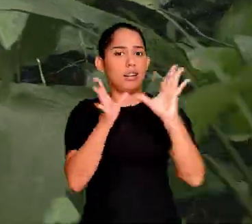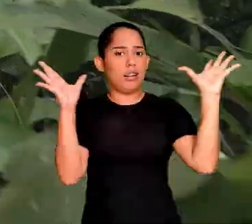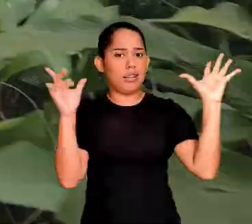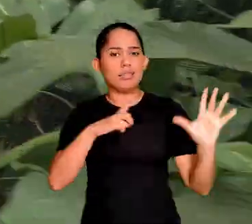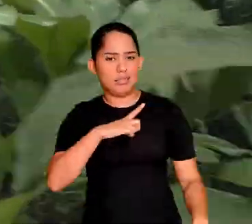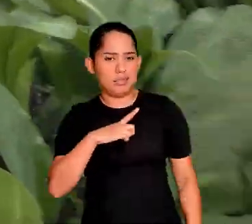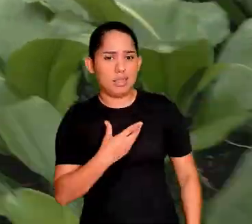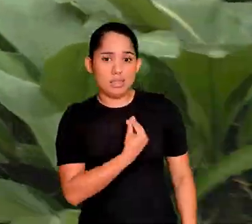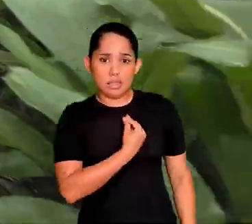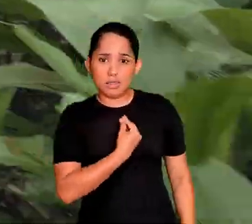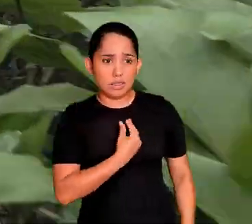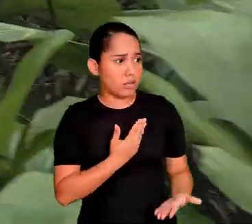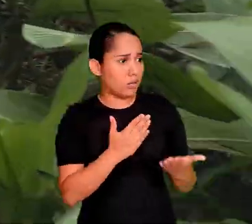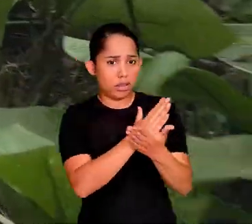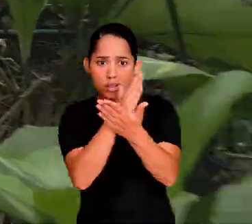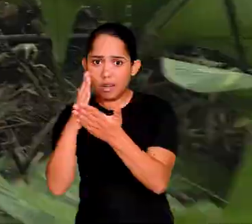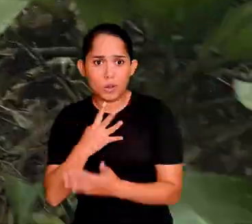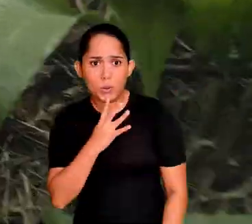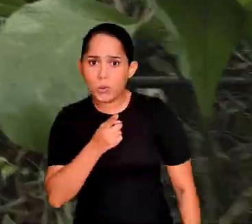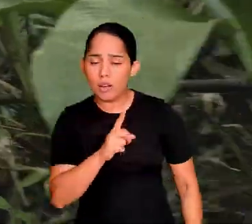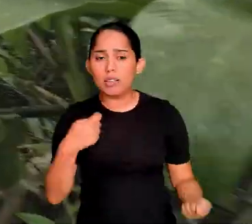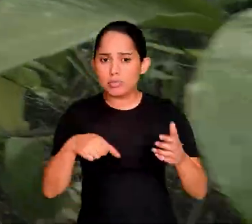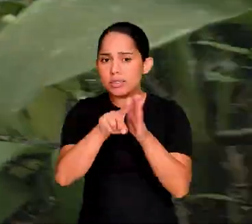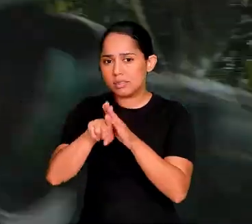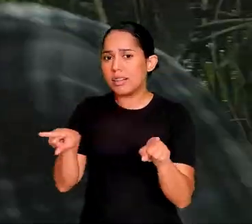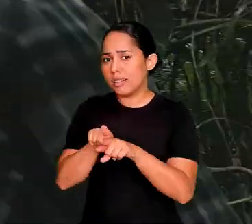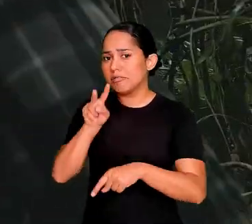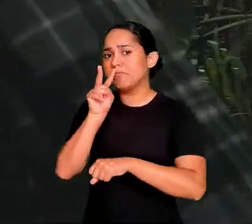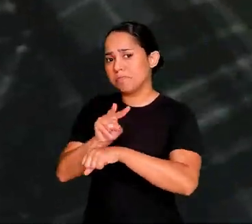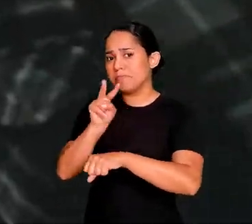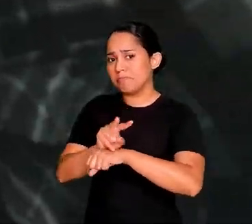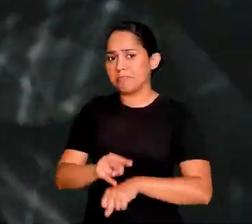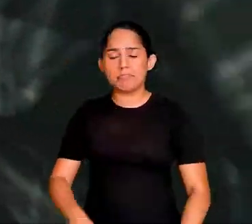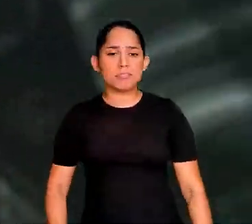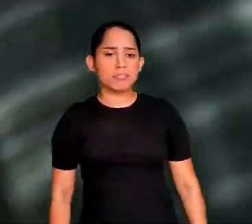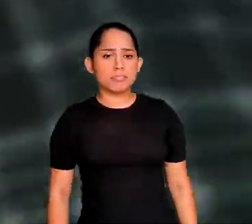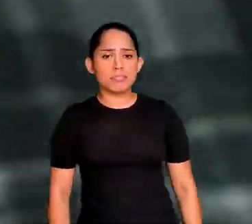vida desconhecida aqui que precisa ser investigada e ser mantida.